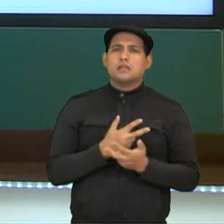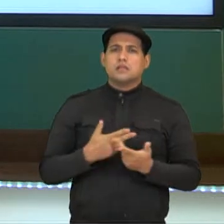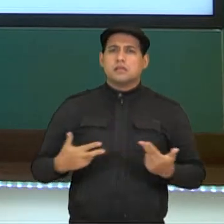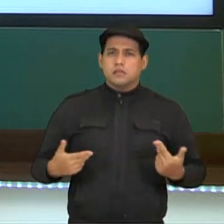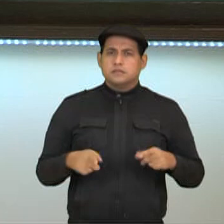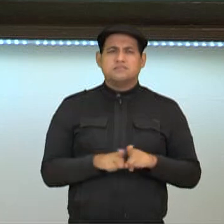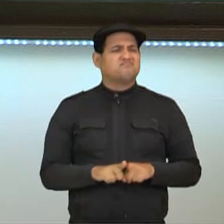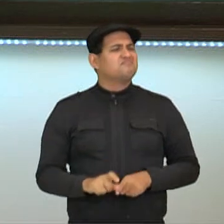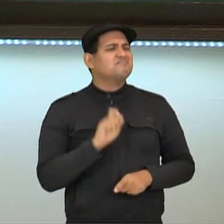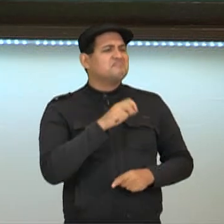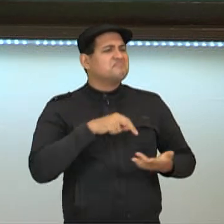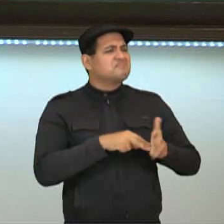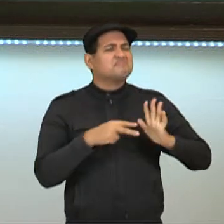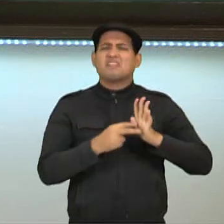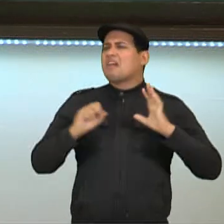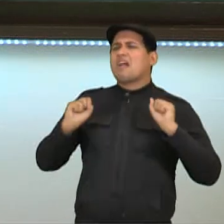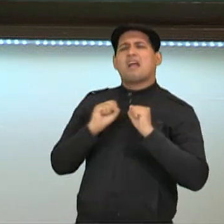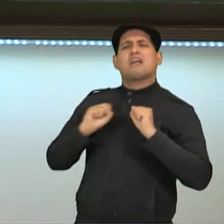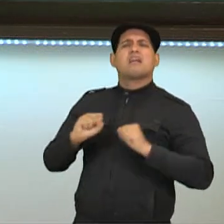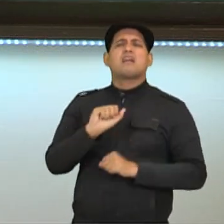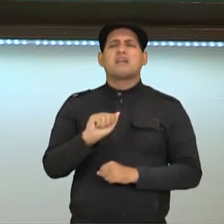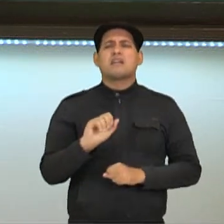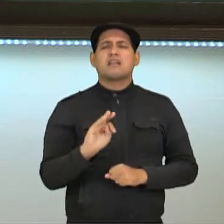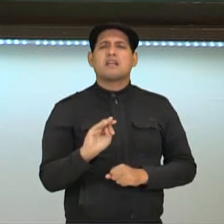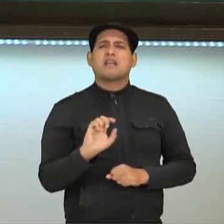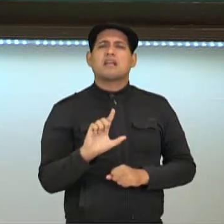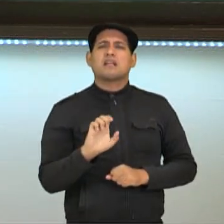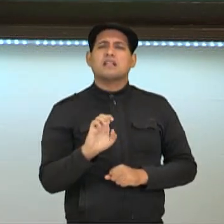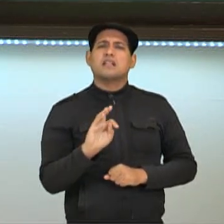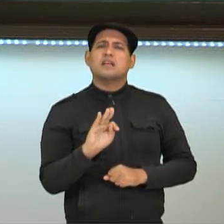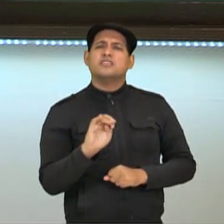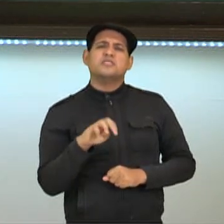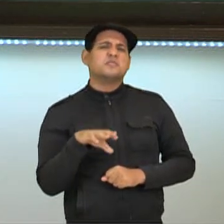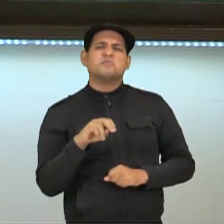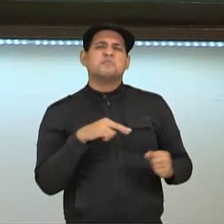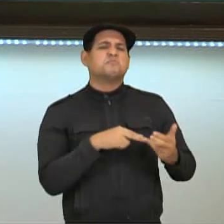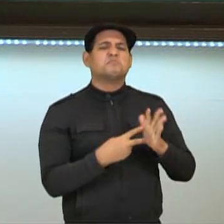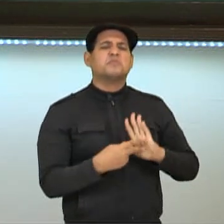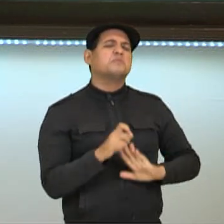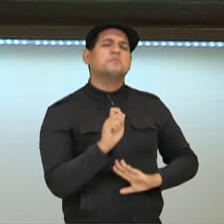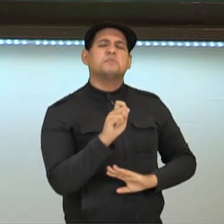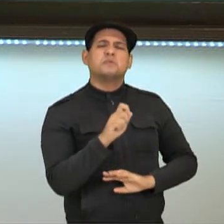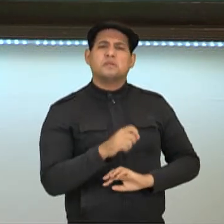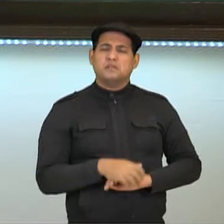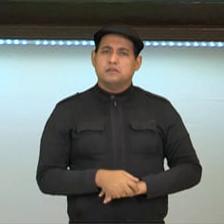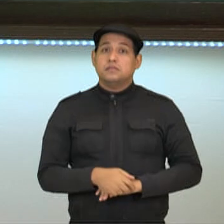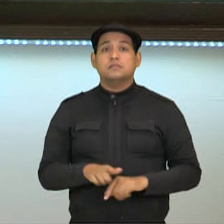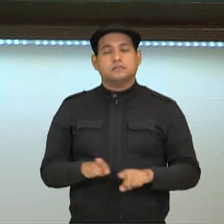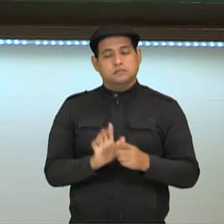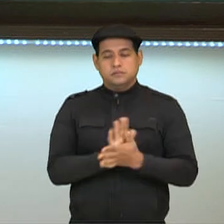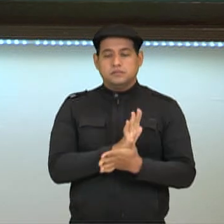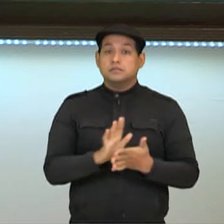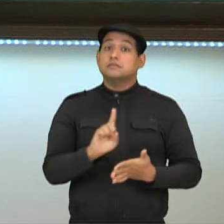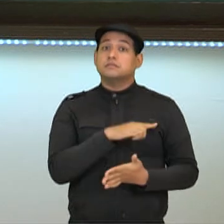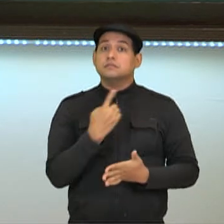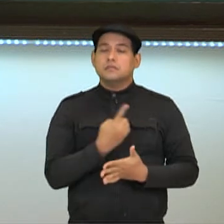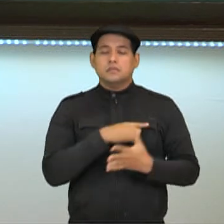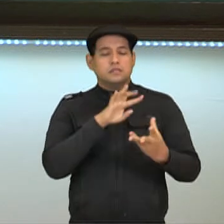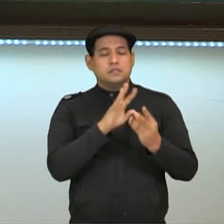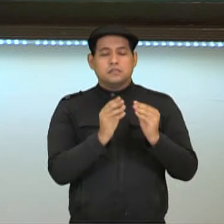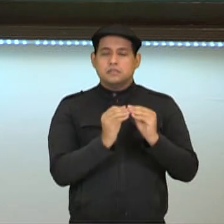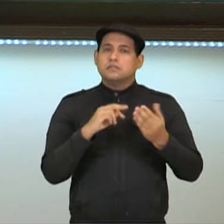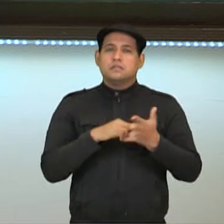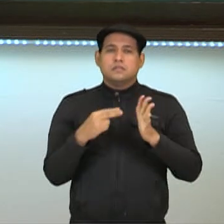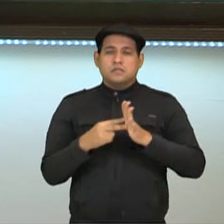pelo... O que é atletismo? Ele tem essa dificuldade às vezes de entender o que é atletismo. Então, eu geralmente simplifico, né? São os saltos,